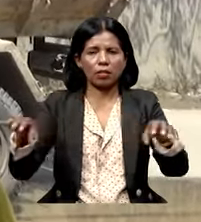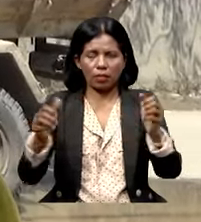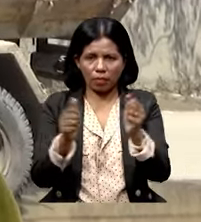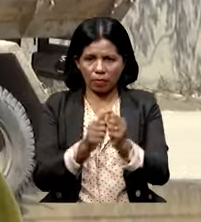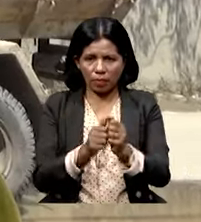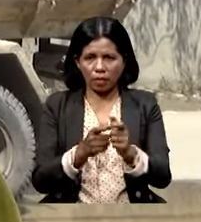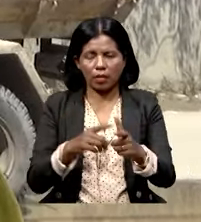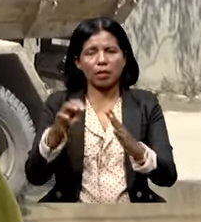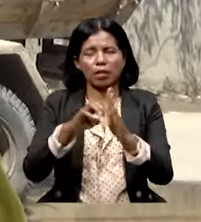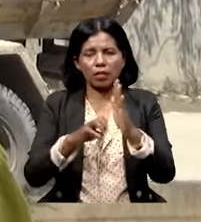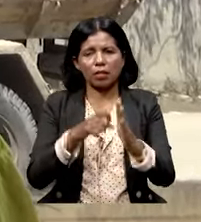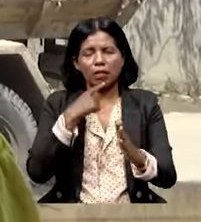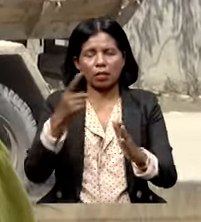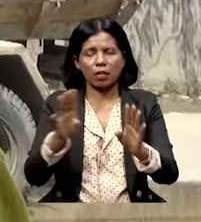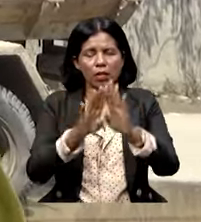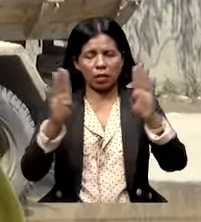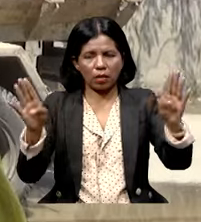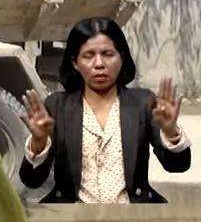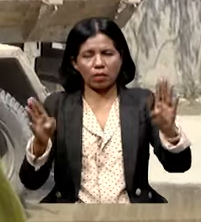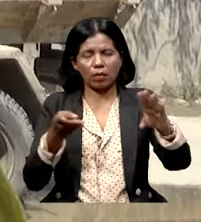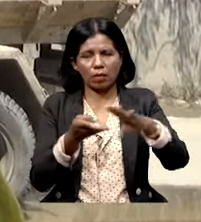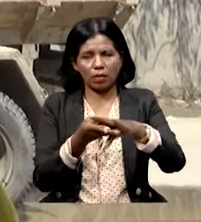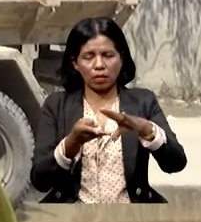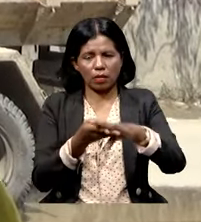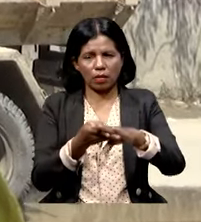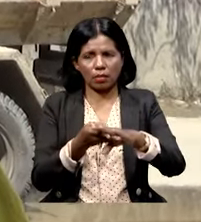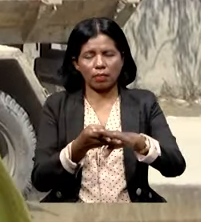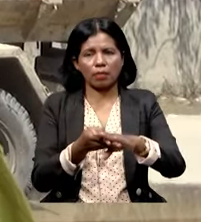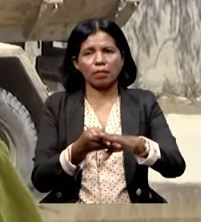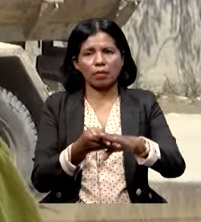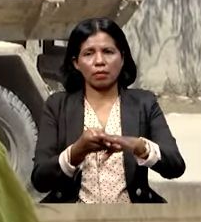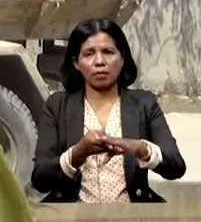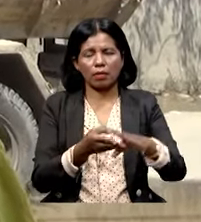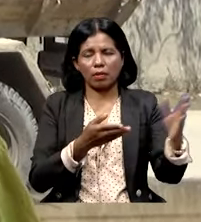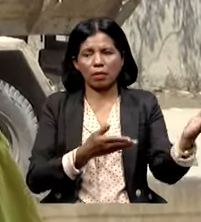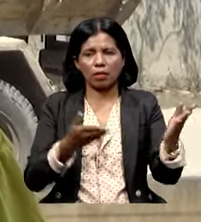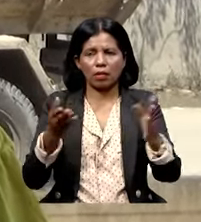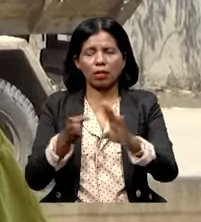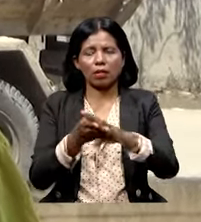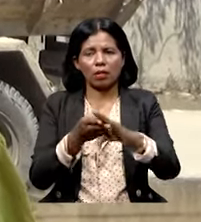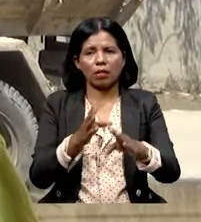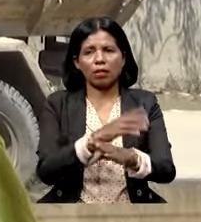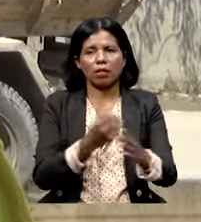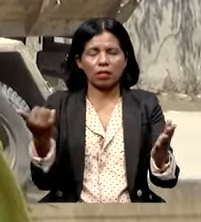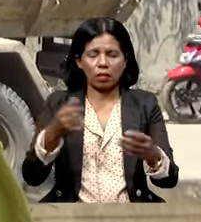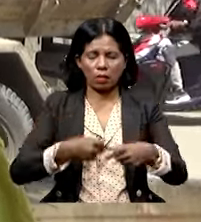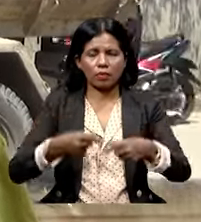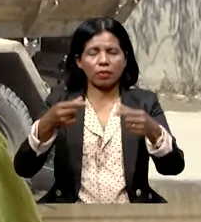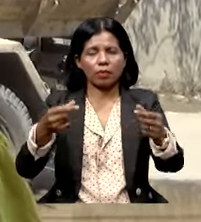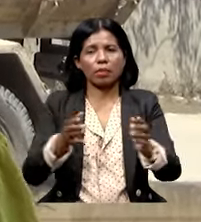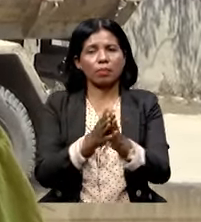be estado haru ka sila ba loke rekene mai be hatama banka bankaria sila tama te bankaria